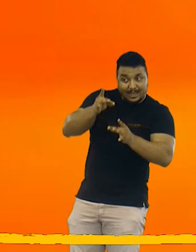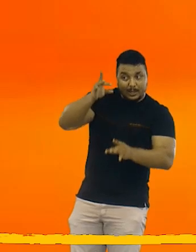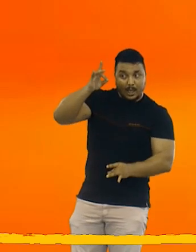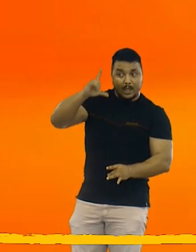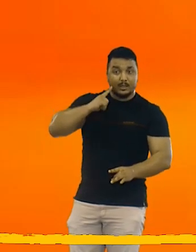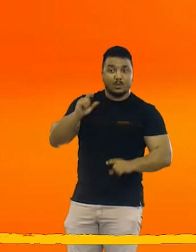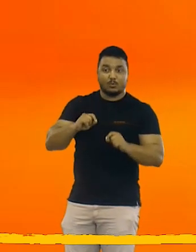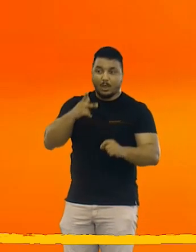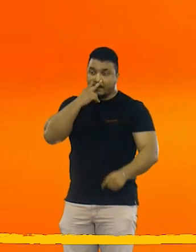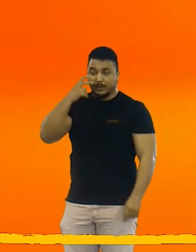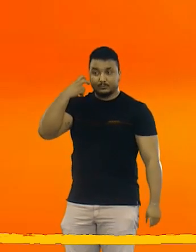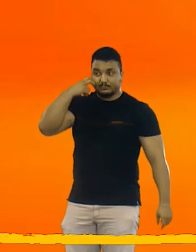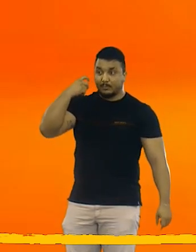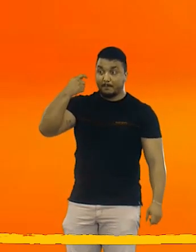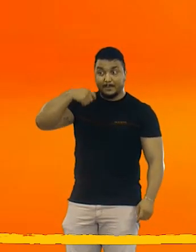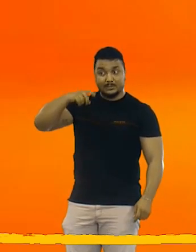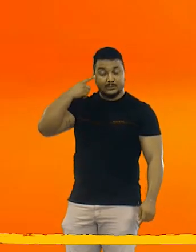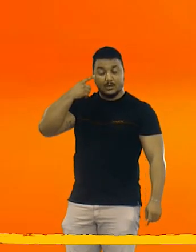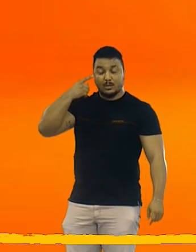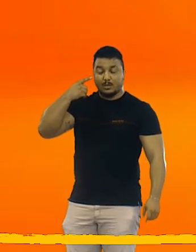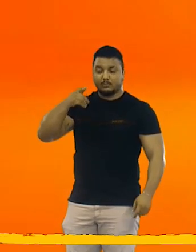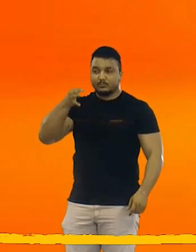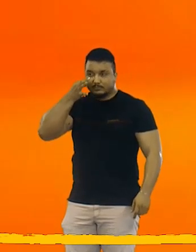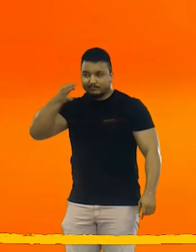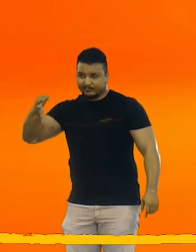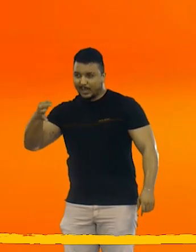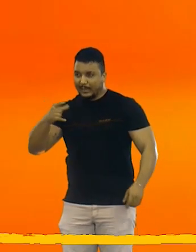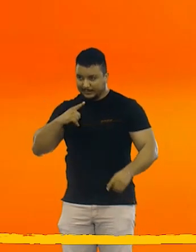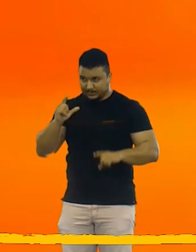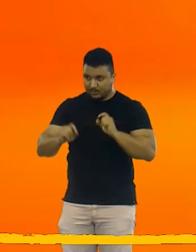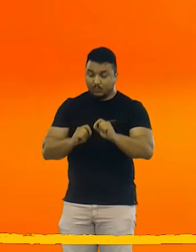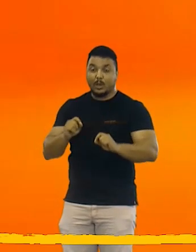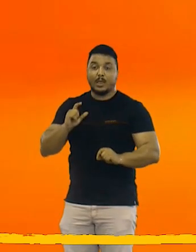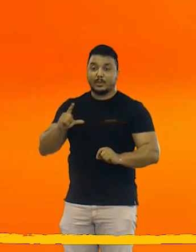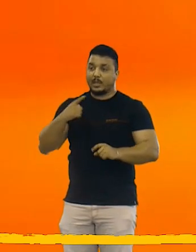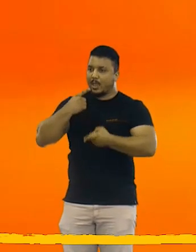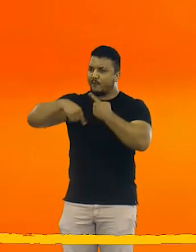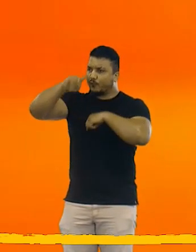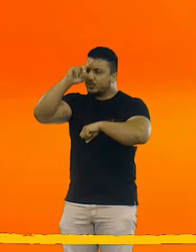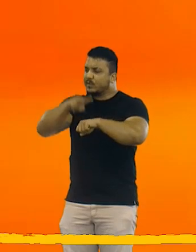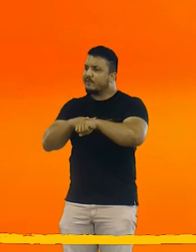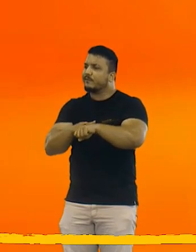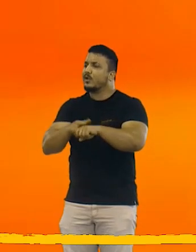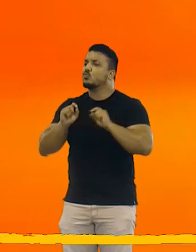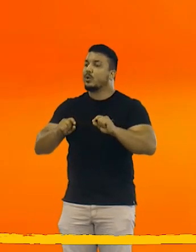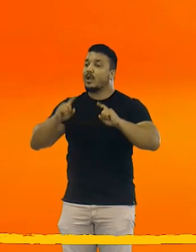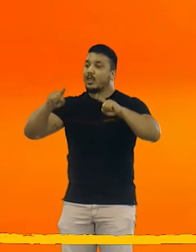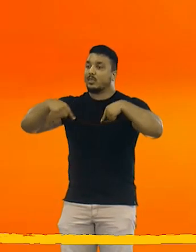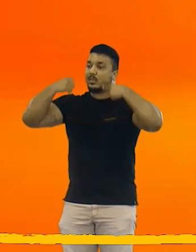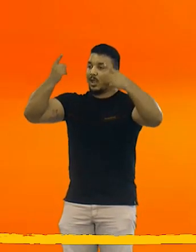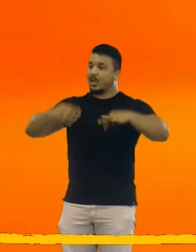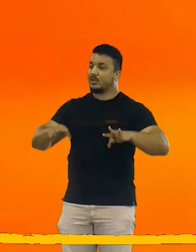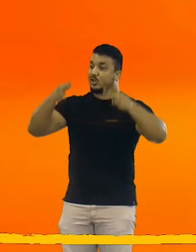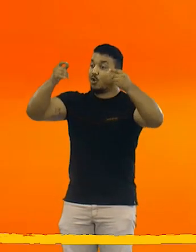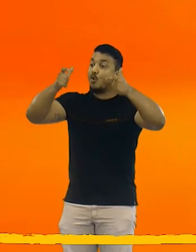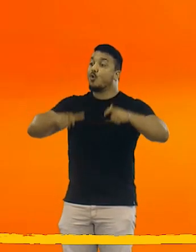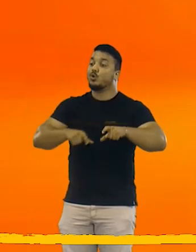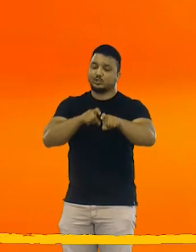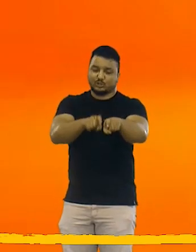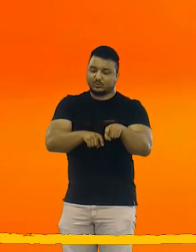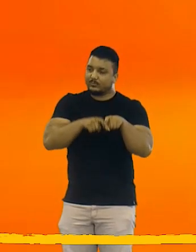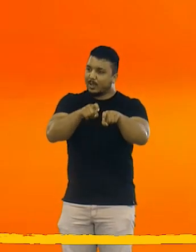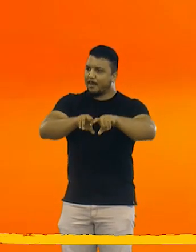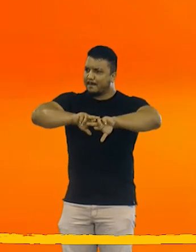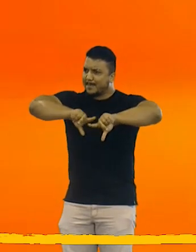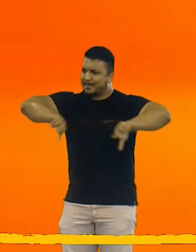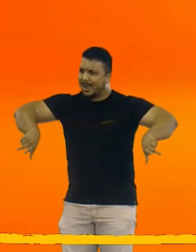que é um distrator interessantíssimo. Lembra que eu disse para vocês que a Revolução Verde ele trouxe a modernização do campo, trouxe máquina e